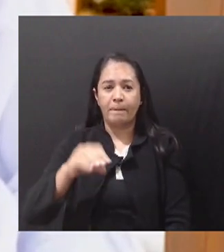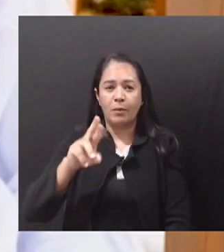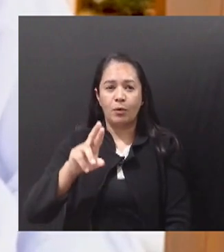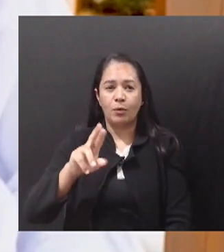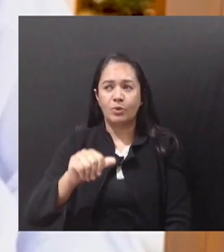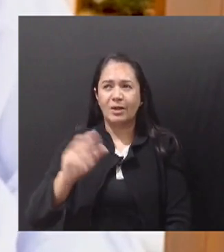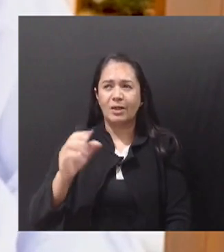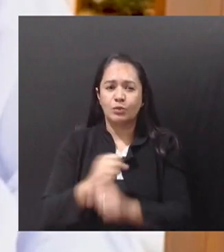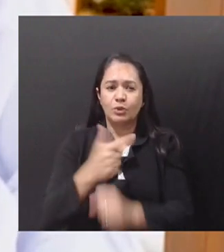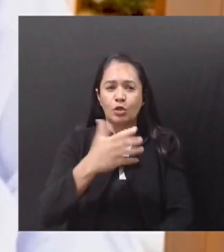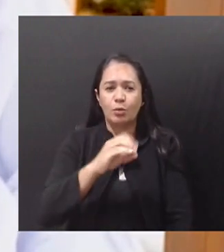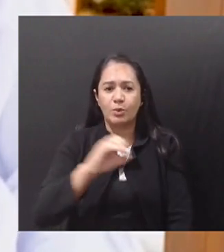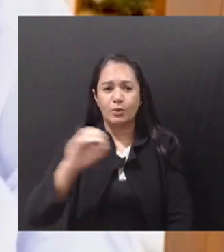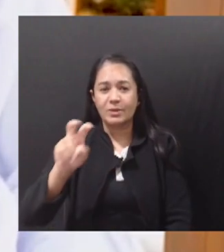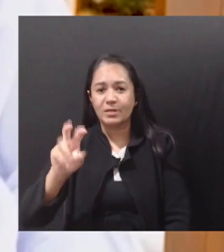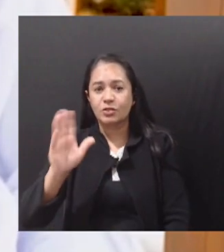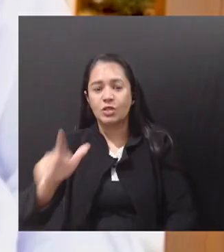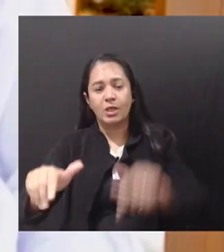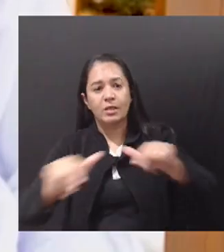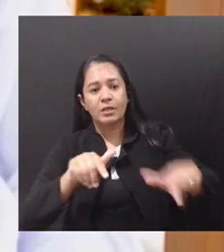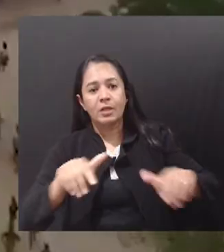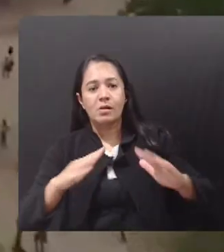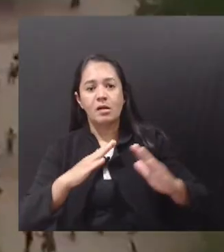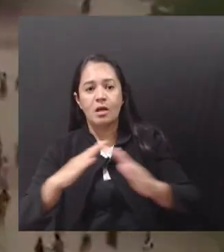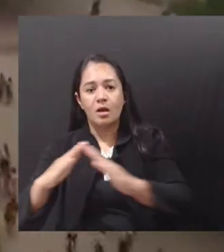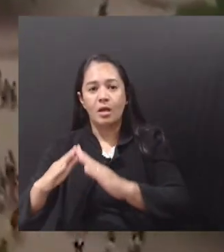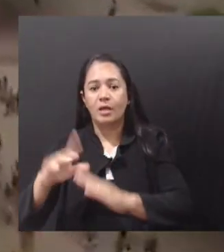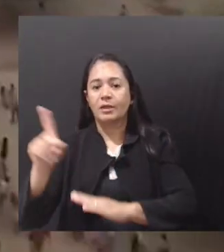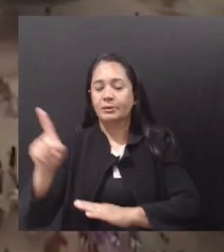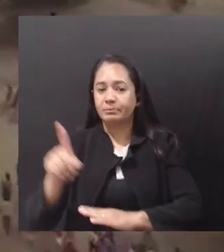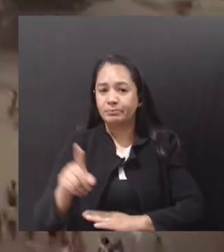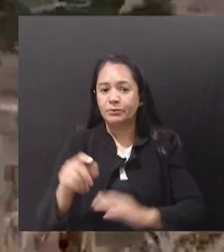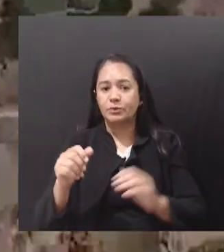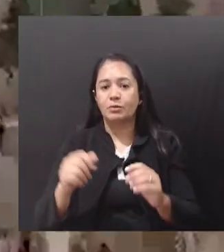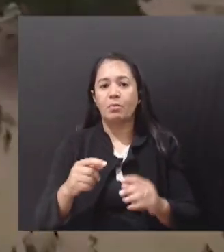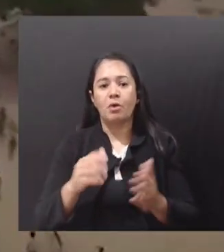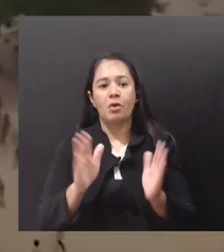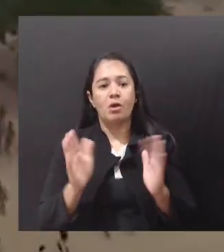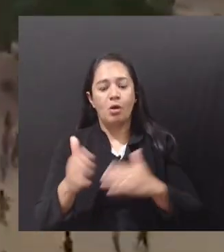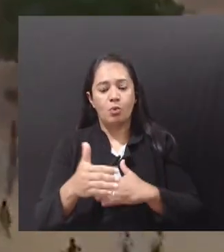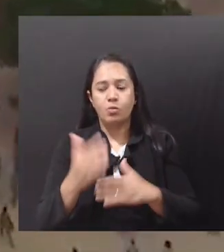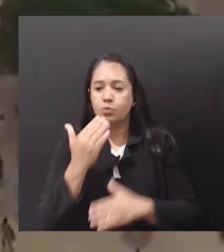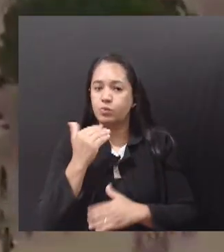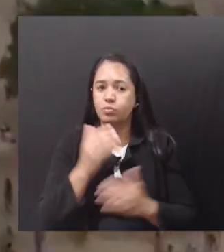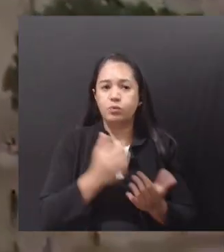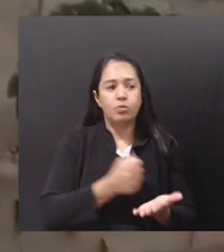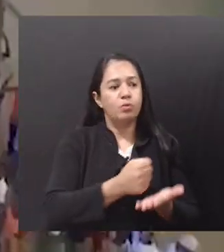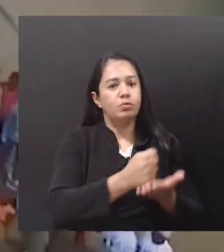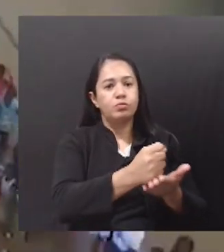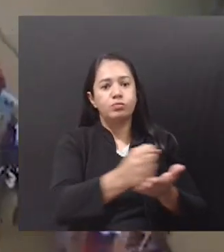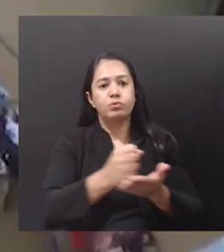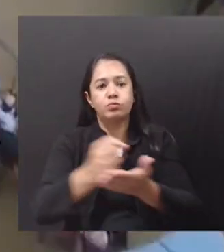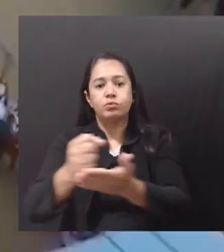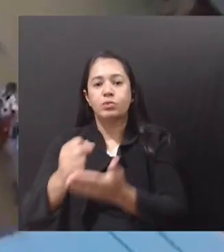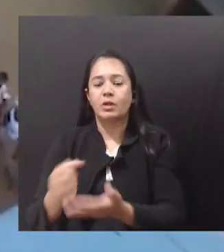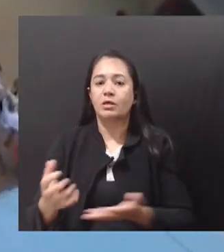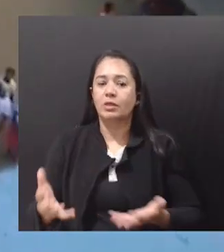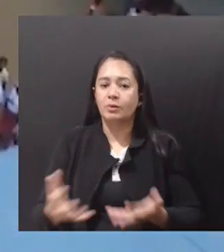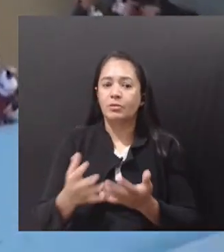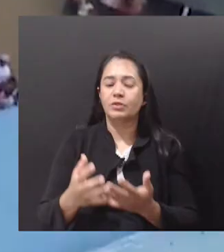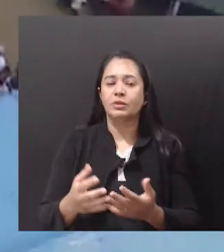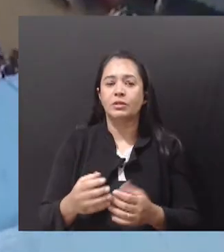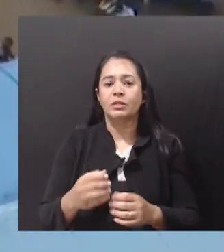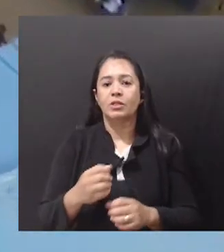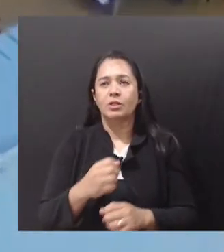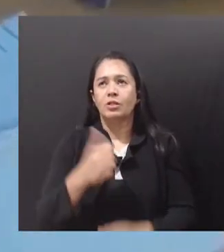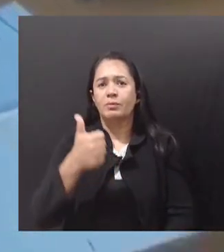2006 já fazia trabalho na periferia de Campo Grande, com distribuição de alimentos nas ruas, e motivado lá pelo final da